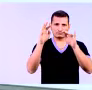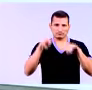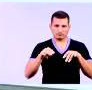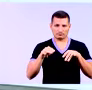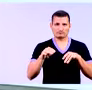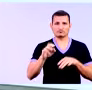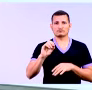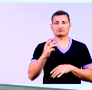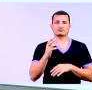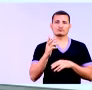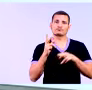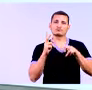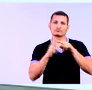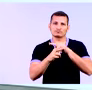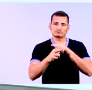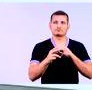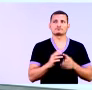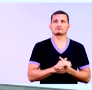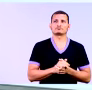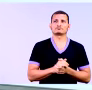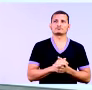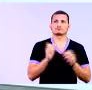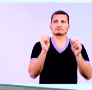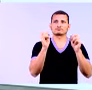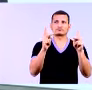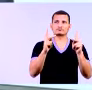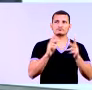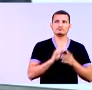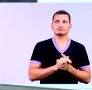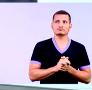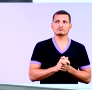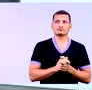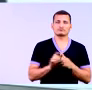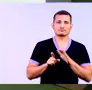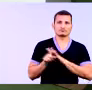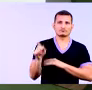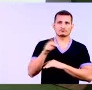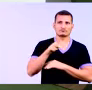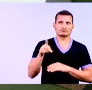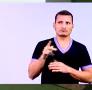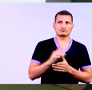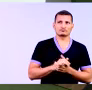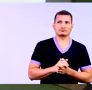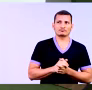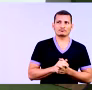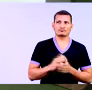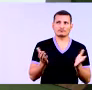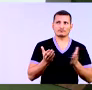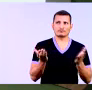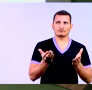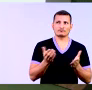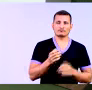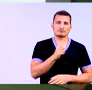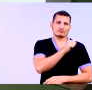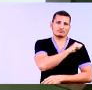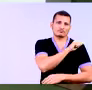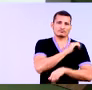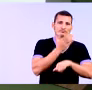quando uma transação deve ser abortada. Ok? Professora Mariela, vamos passar para os alunos agora o